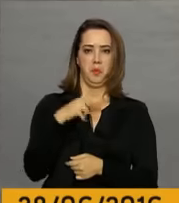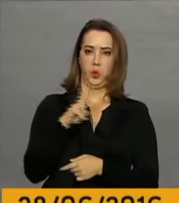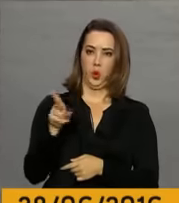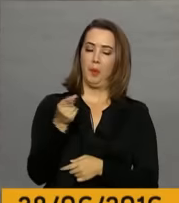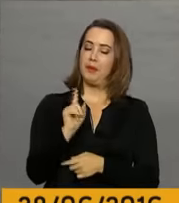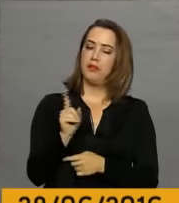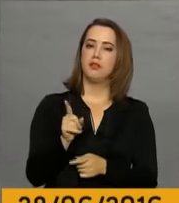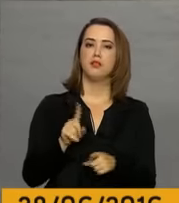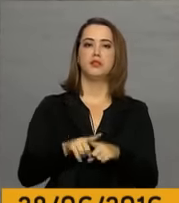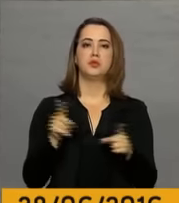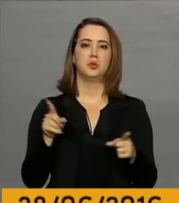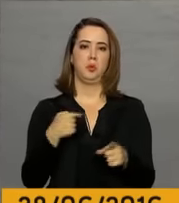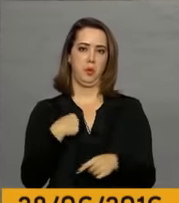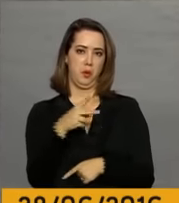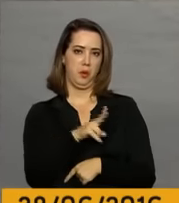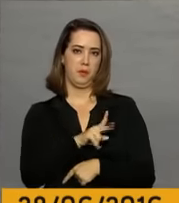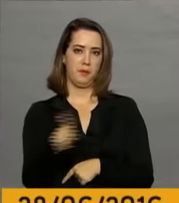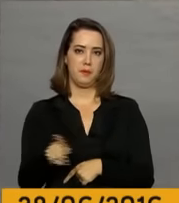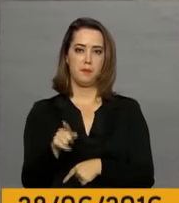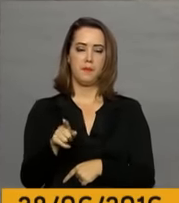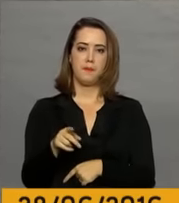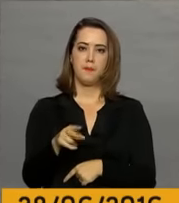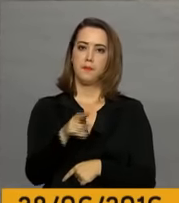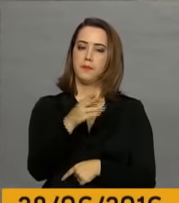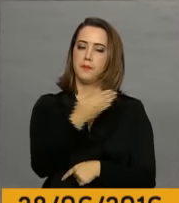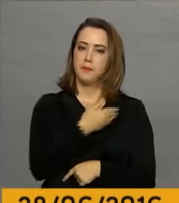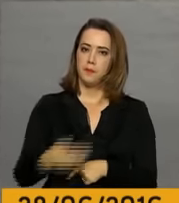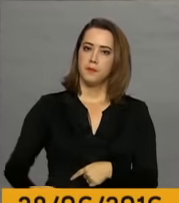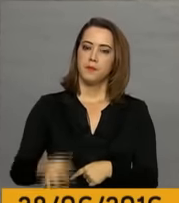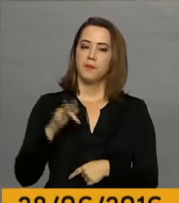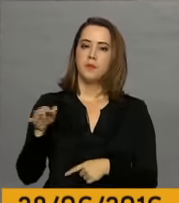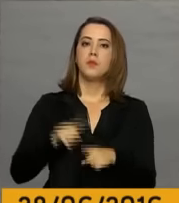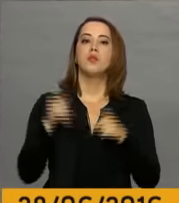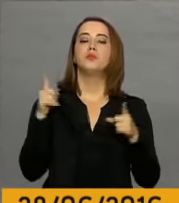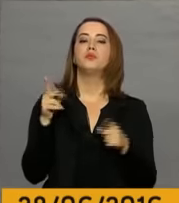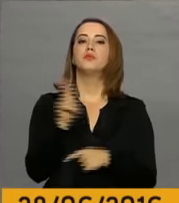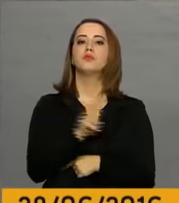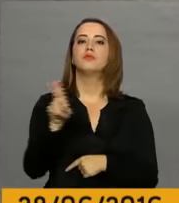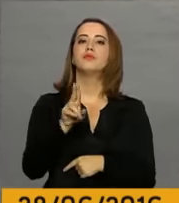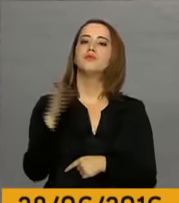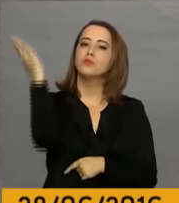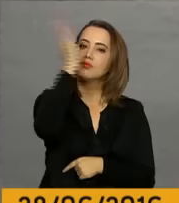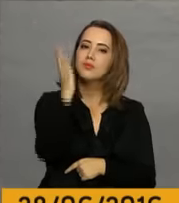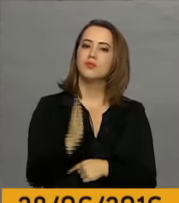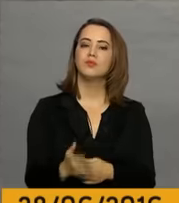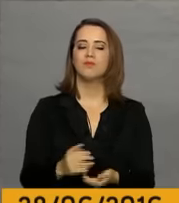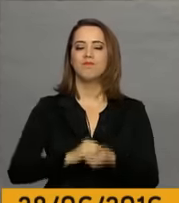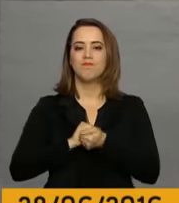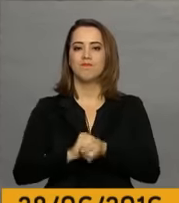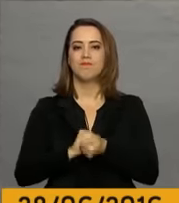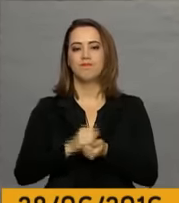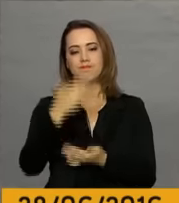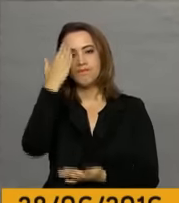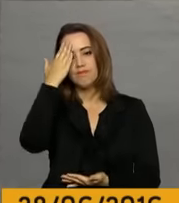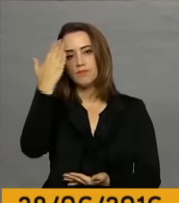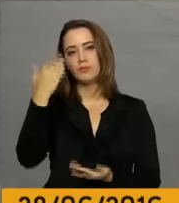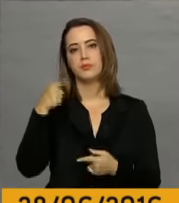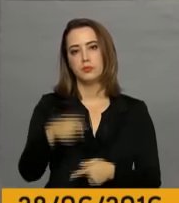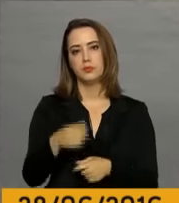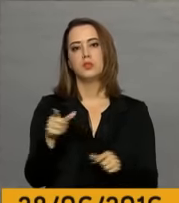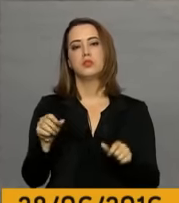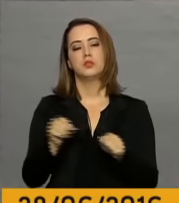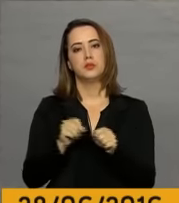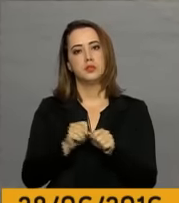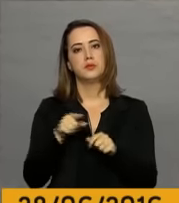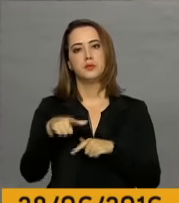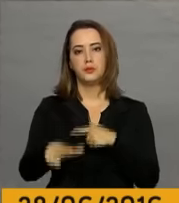meu nome não é em nome do presidente da república em exercício mas em nome do país eu quero agradecer isto que fazem aqui